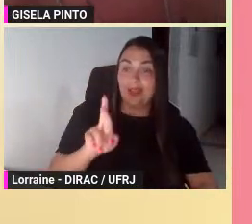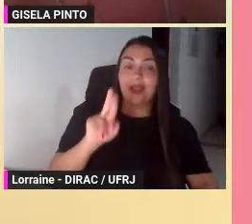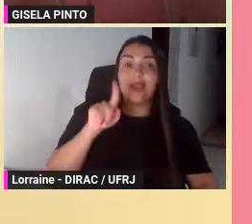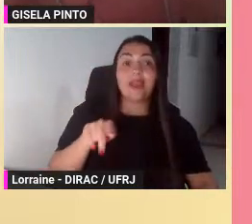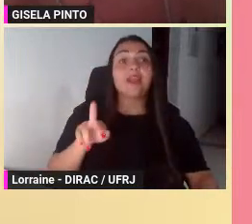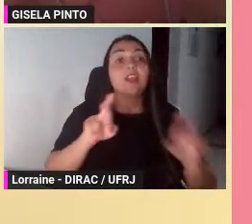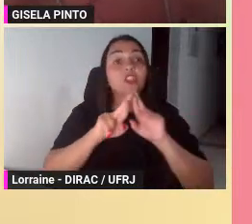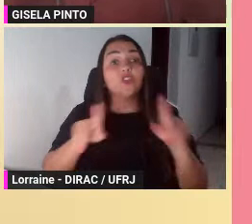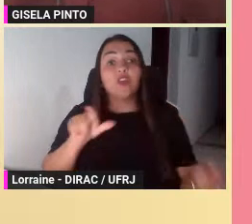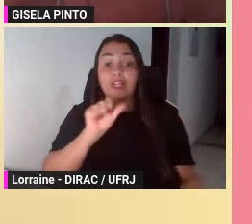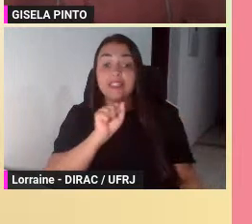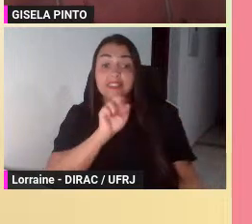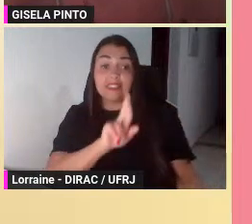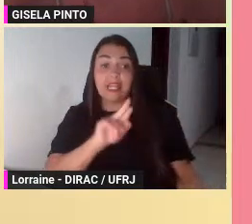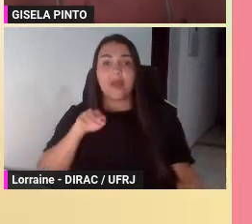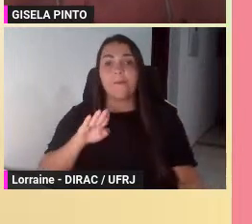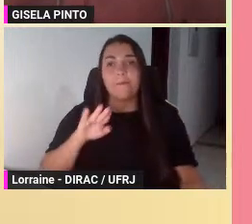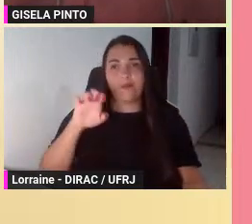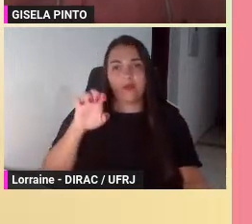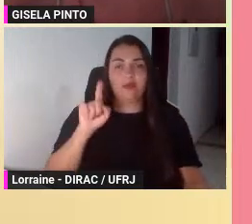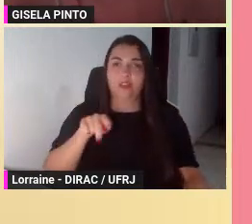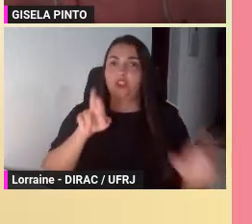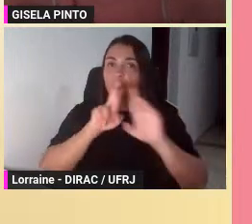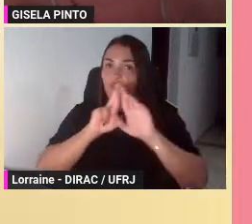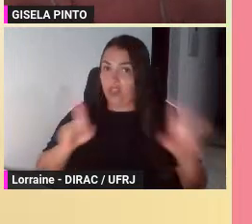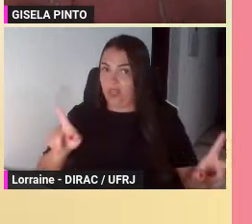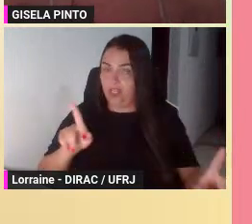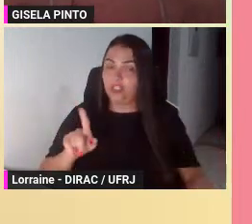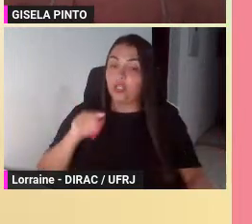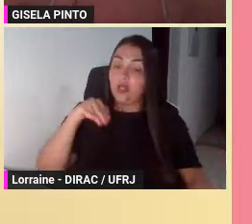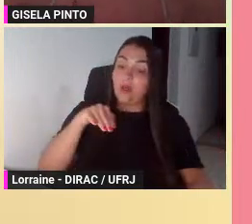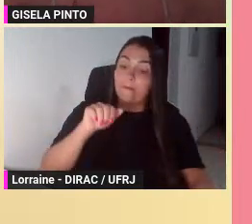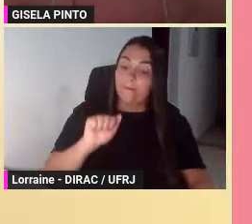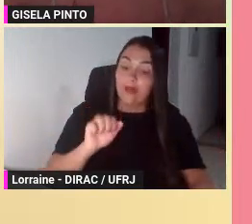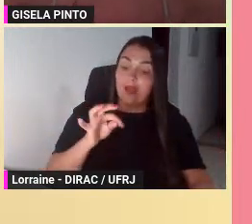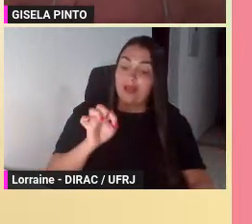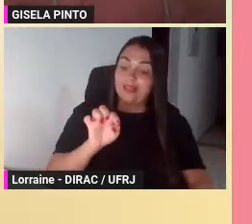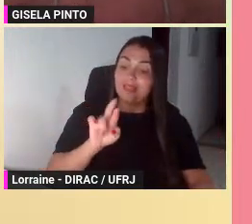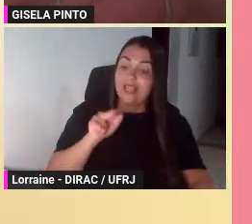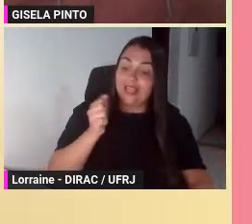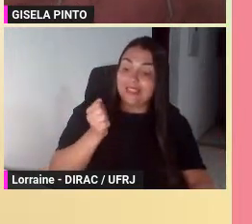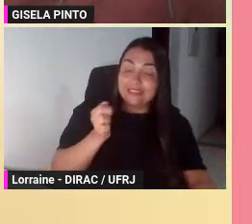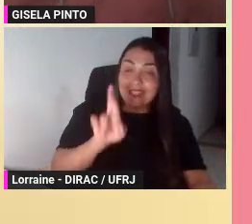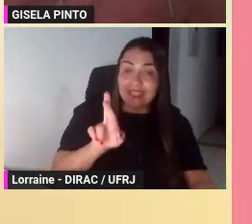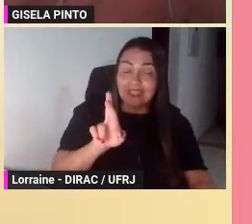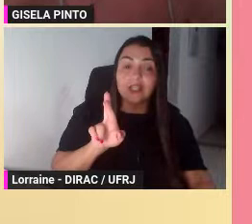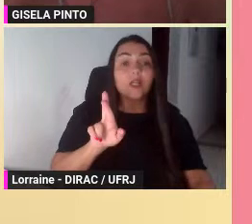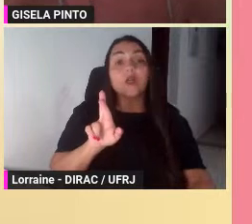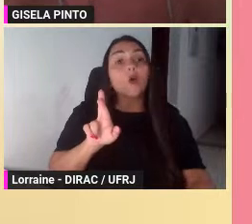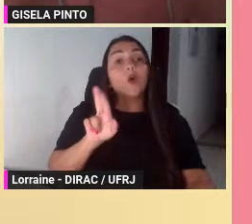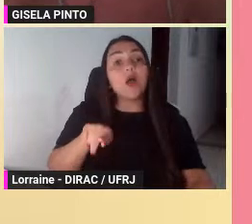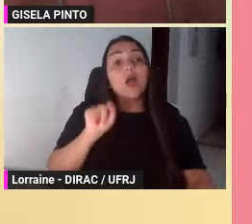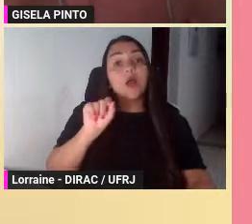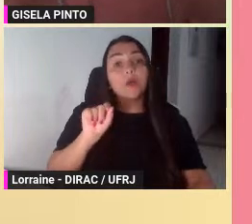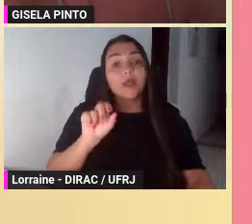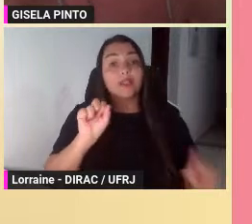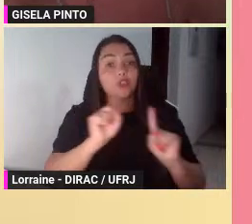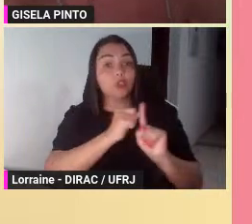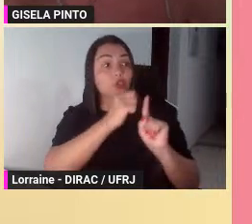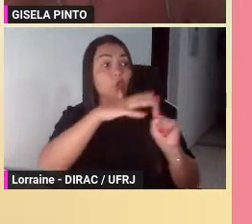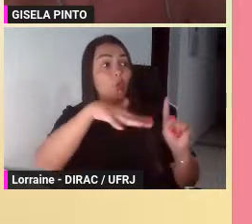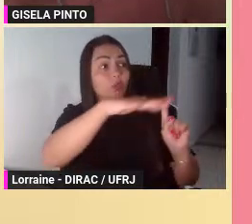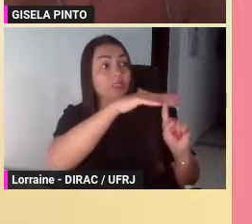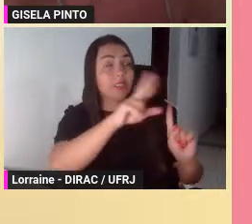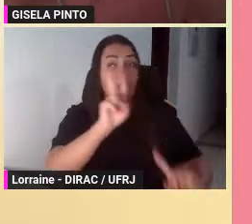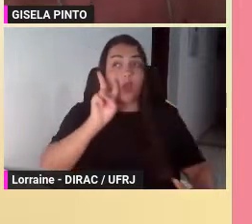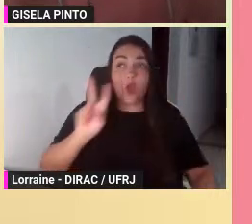ser mãe, né? A ideia de maternar tem a ver com o que se espera socialmente do ser